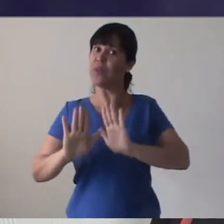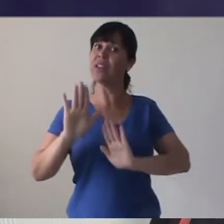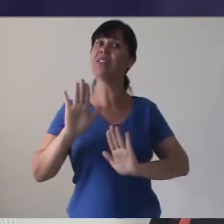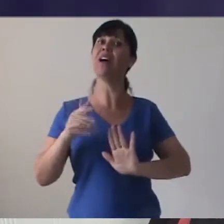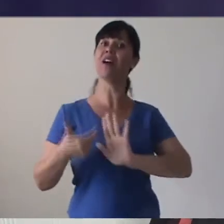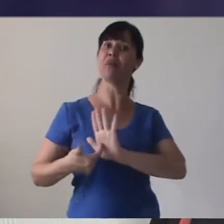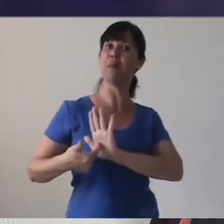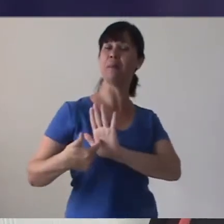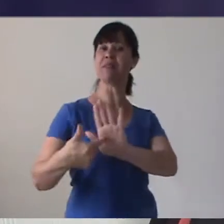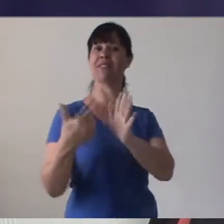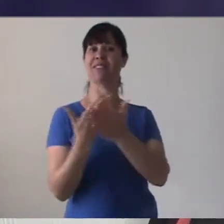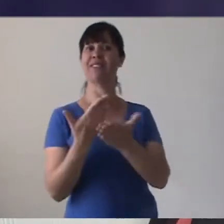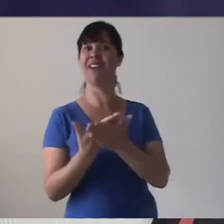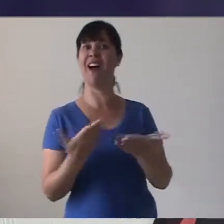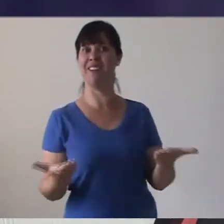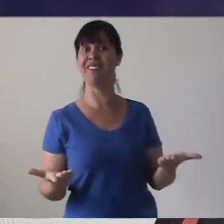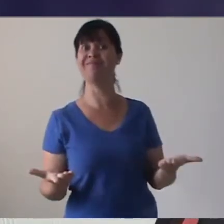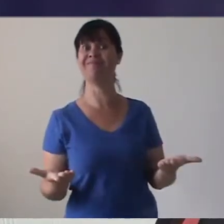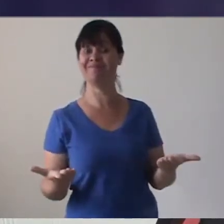apresentação, né?